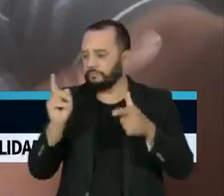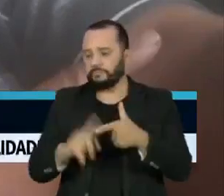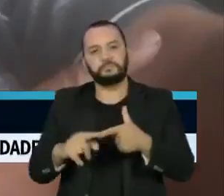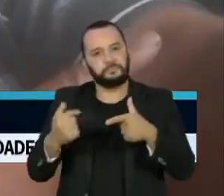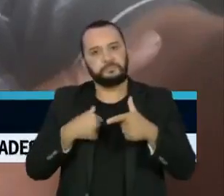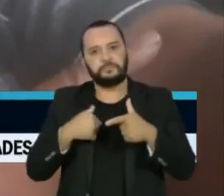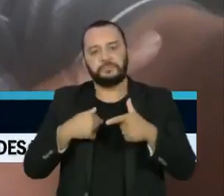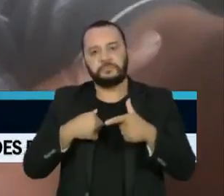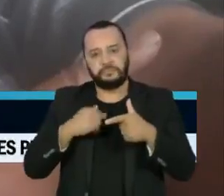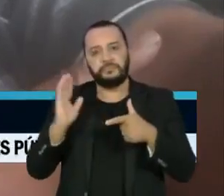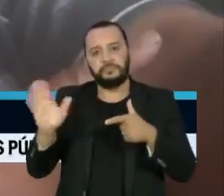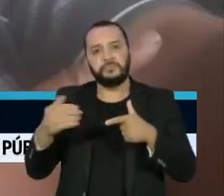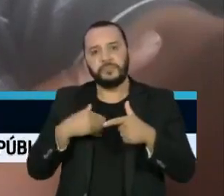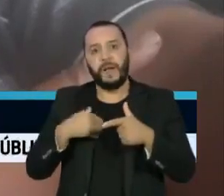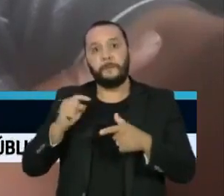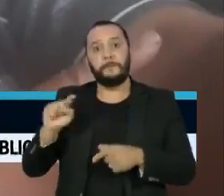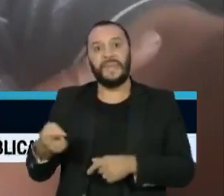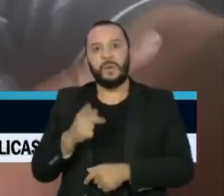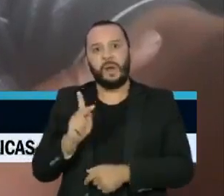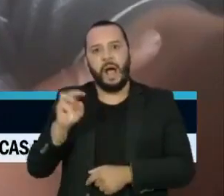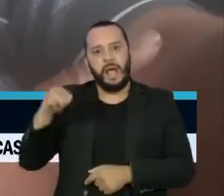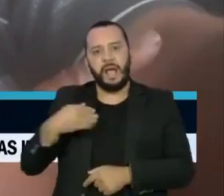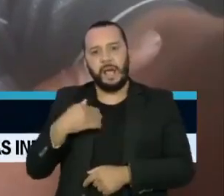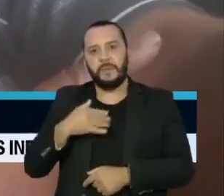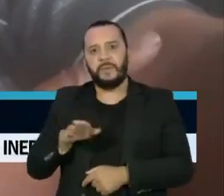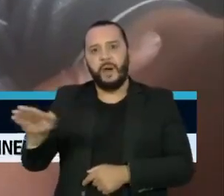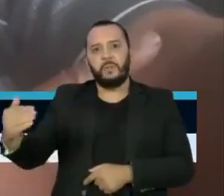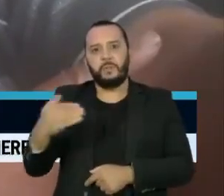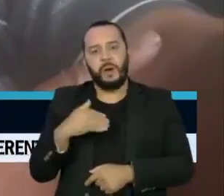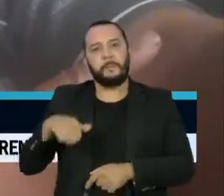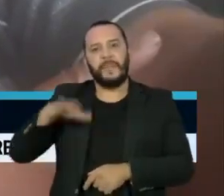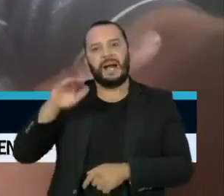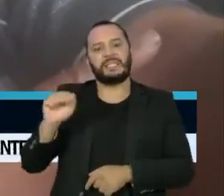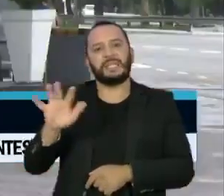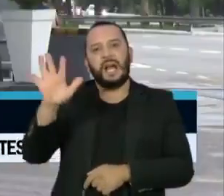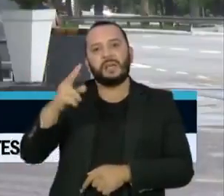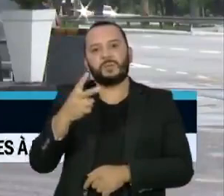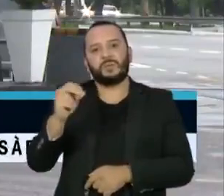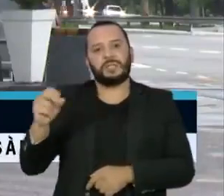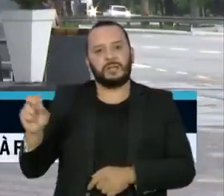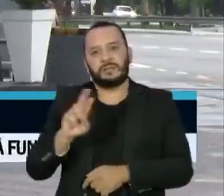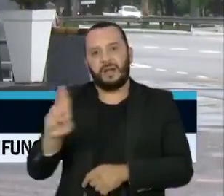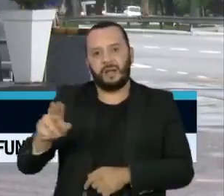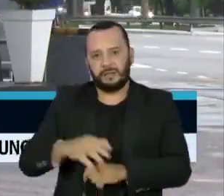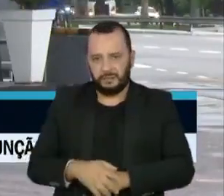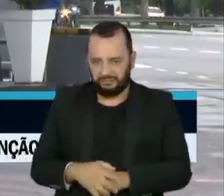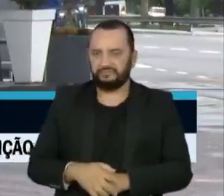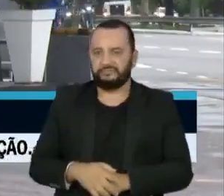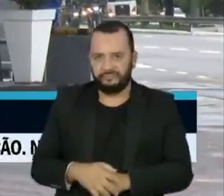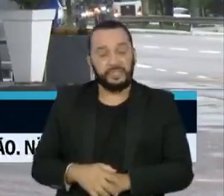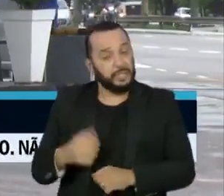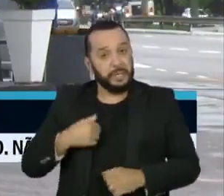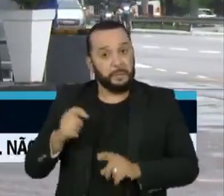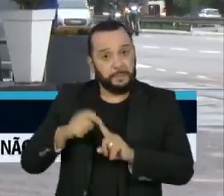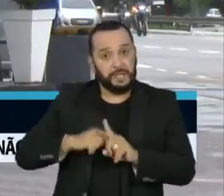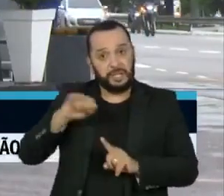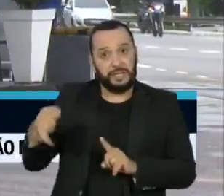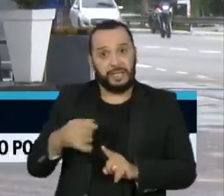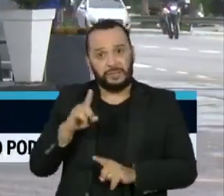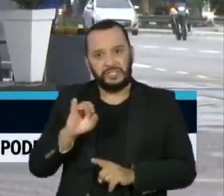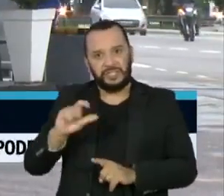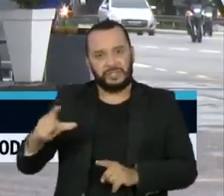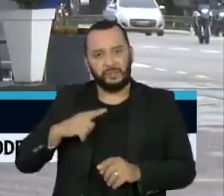aí de 1.000 quilômetros vai aumentar a R$ 200 o valor do combustível. Desde janeiro, o diesel acumula alta de